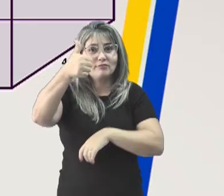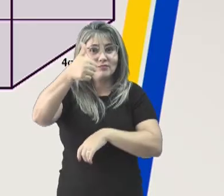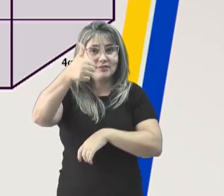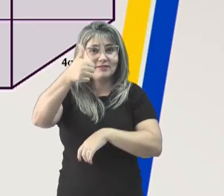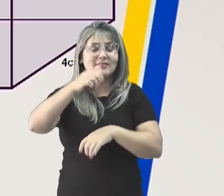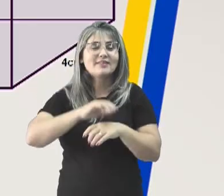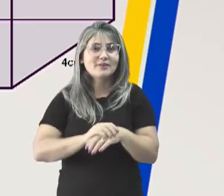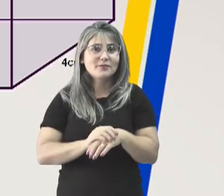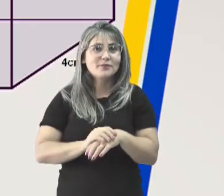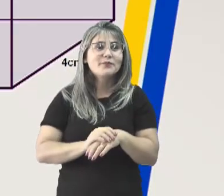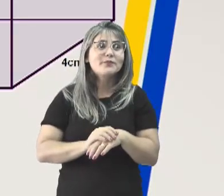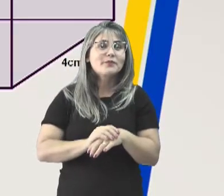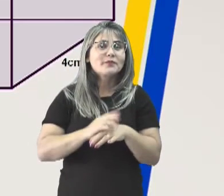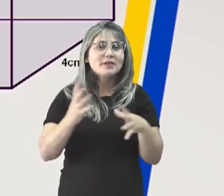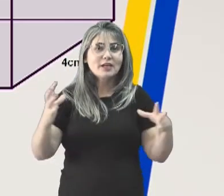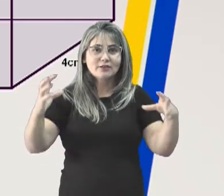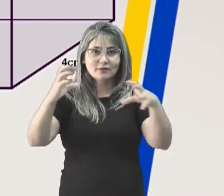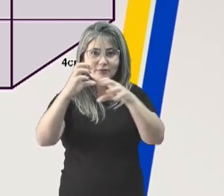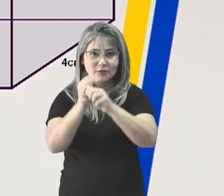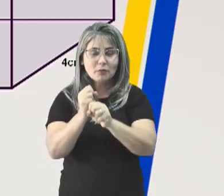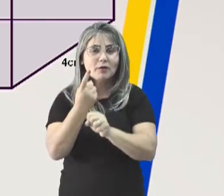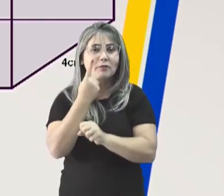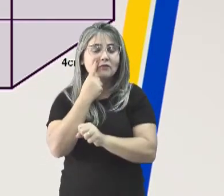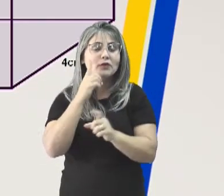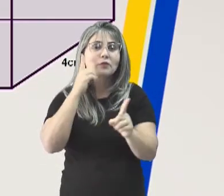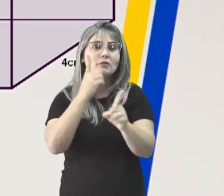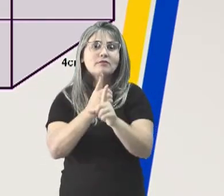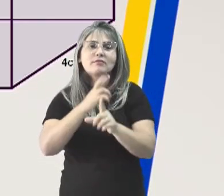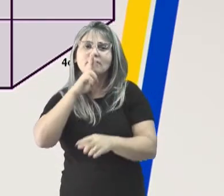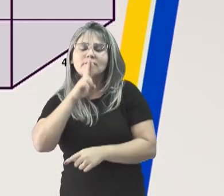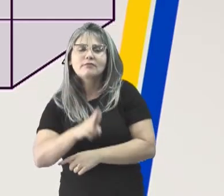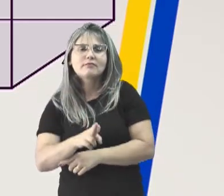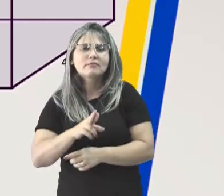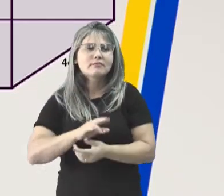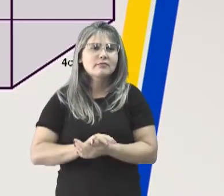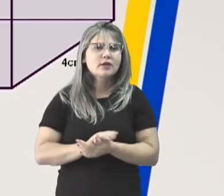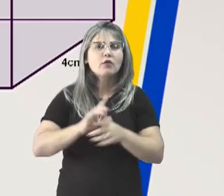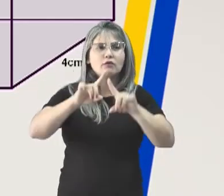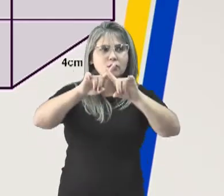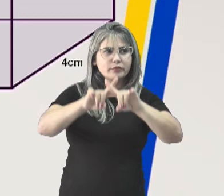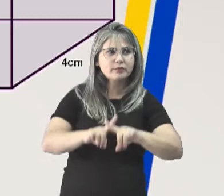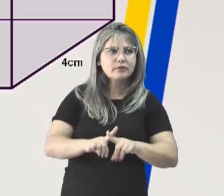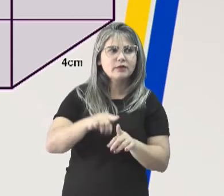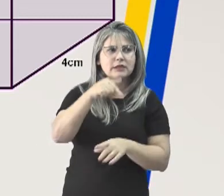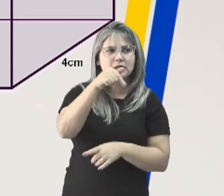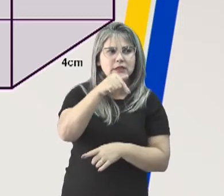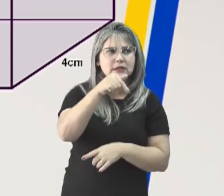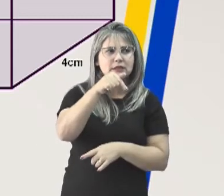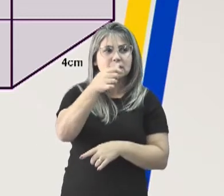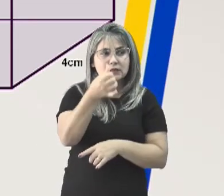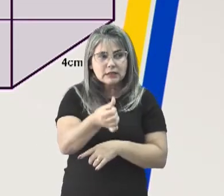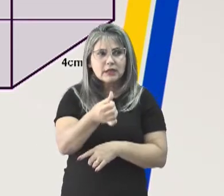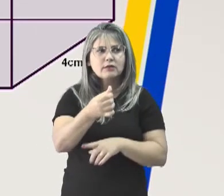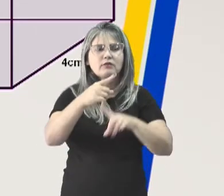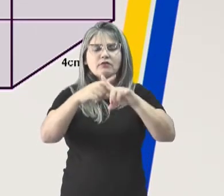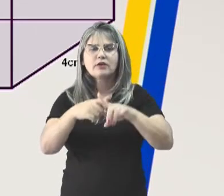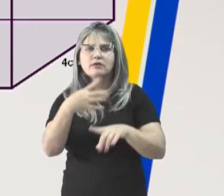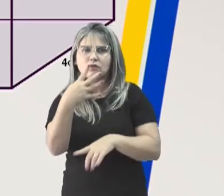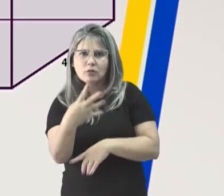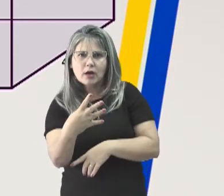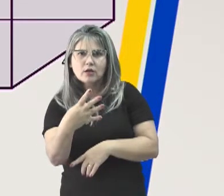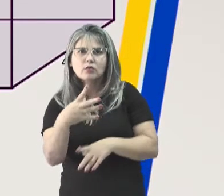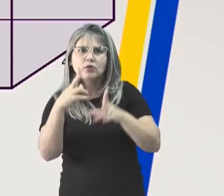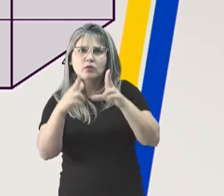uma incógnita aqui, a gente vai descobrir o valor dela. Então, gente, eu vou multiplicar aí, ó, 6 vezes 4, que dá 24